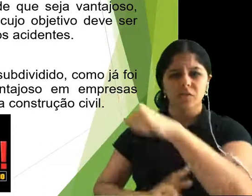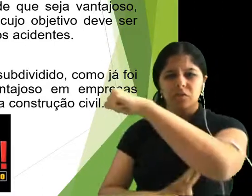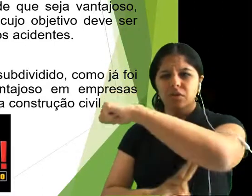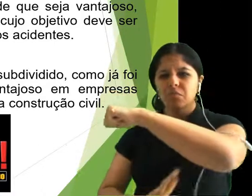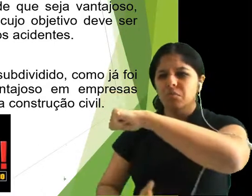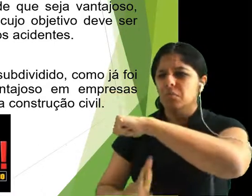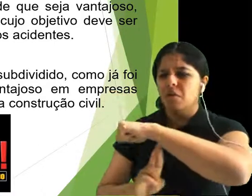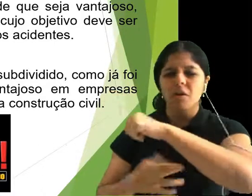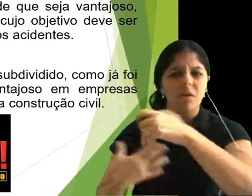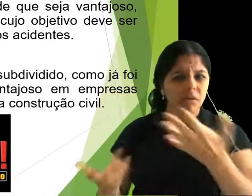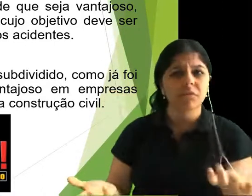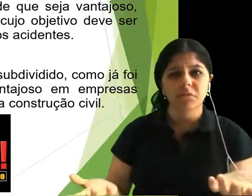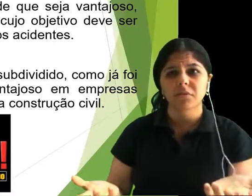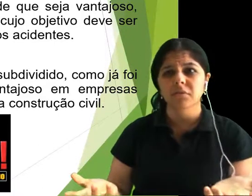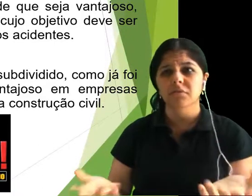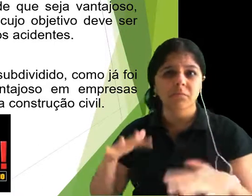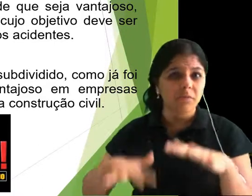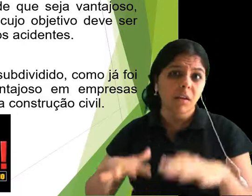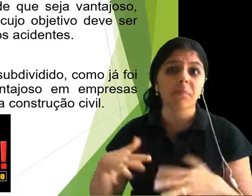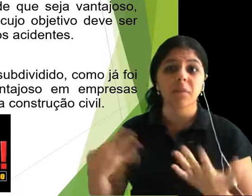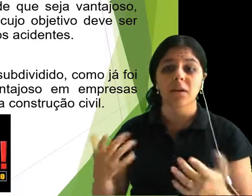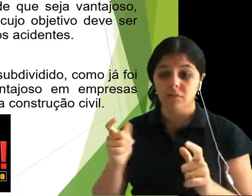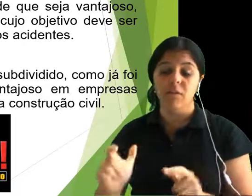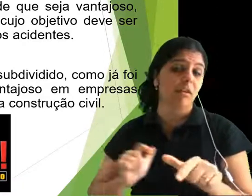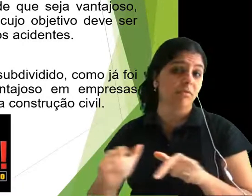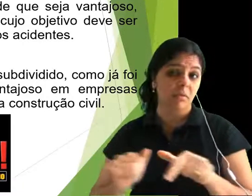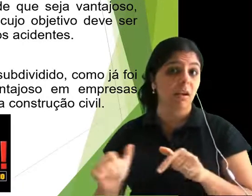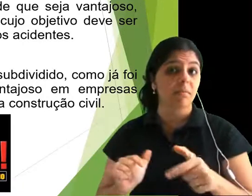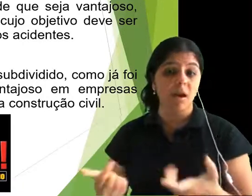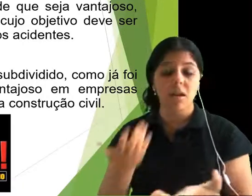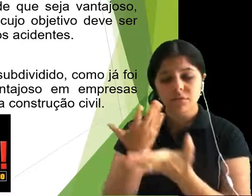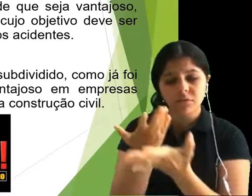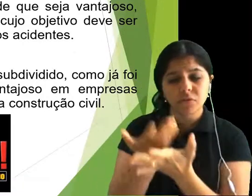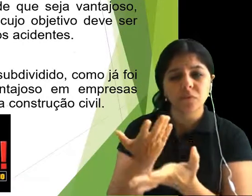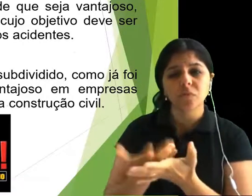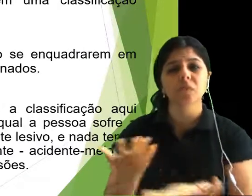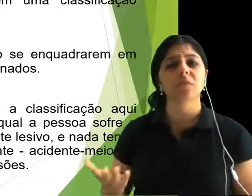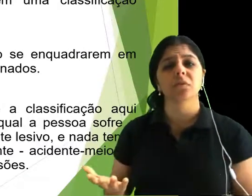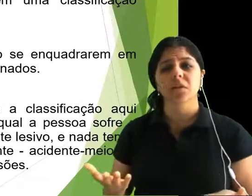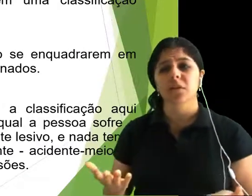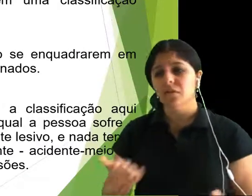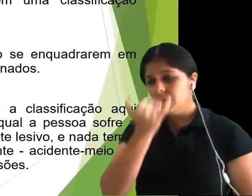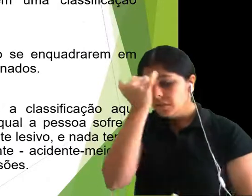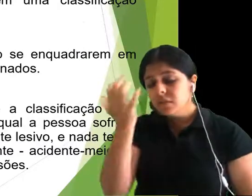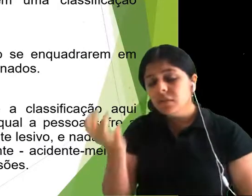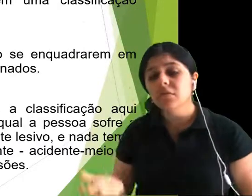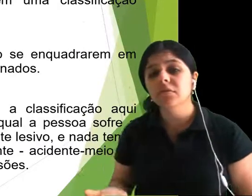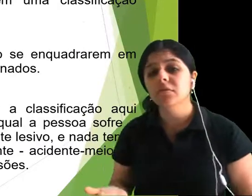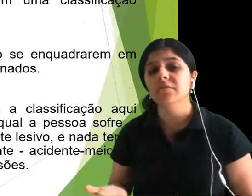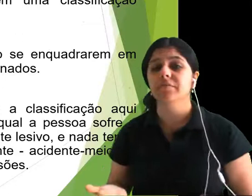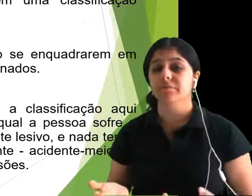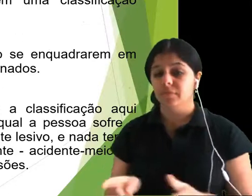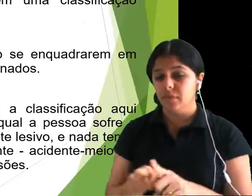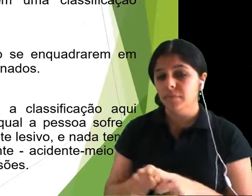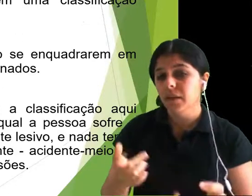viaduto, de uma ponte, né? Então, depende também do local de trabalho que está se estudando o acidente.